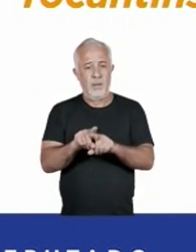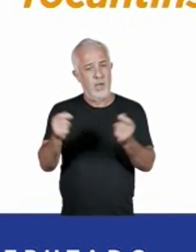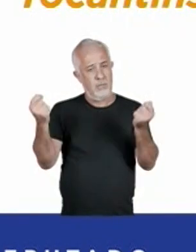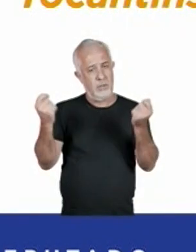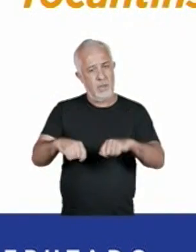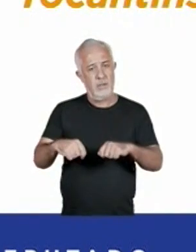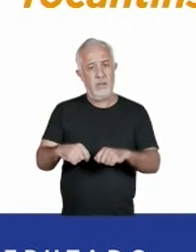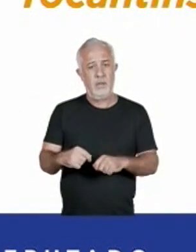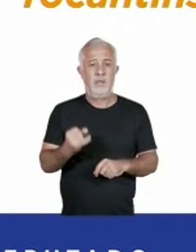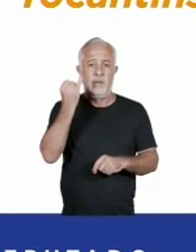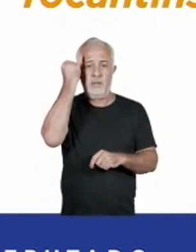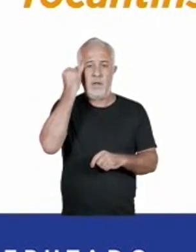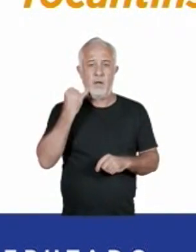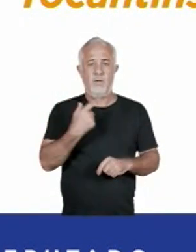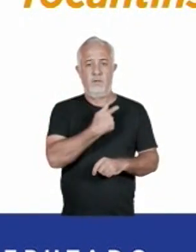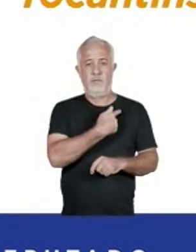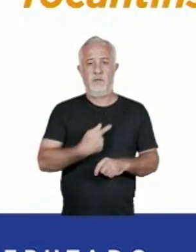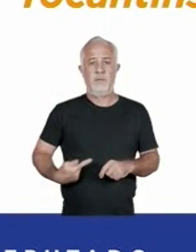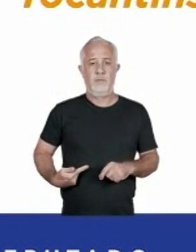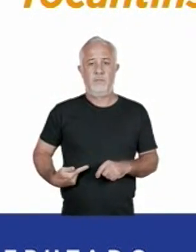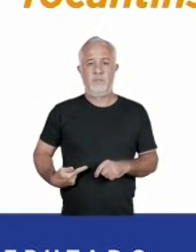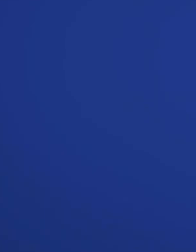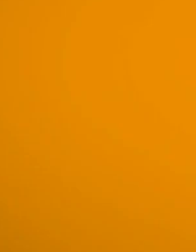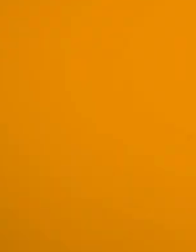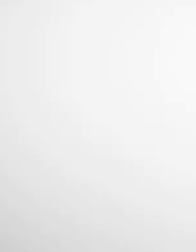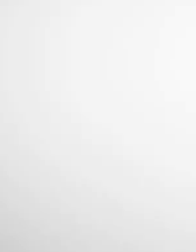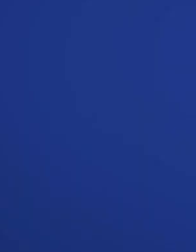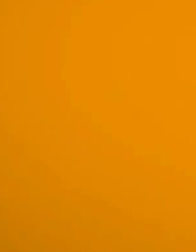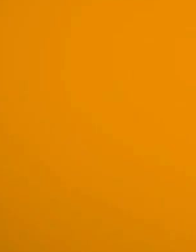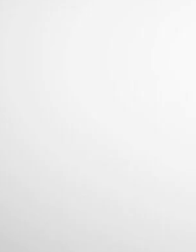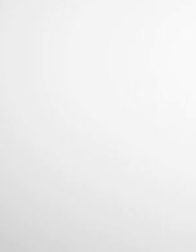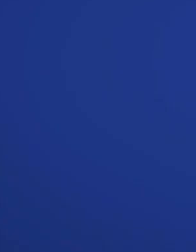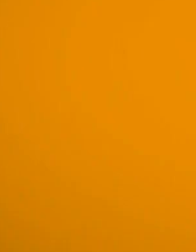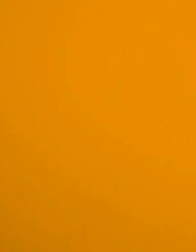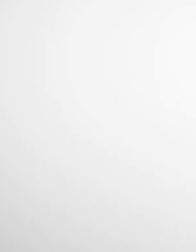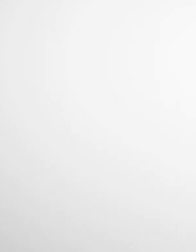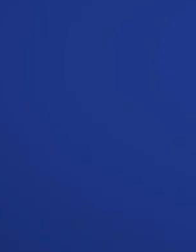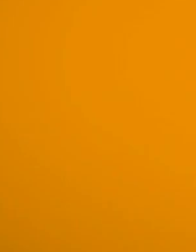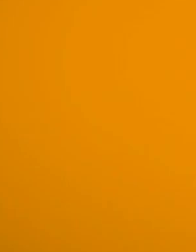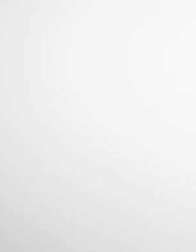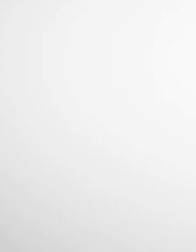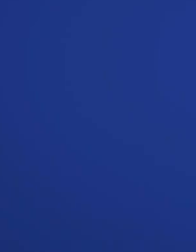competência. Irá já, governador. É 5, 5, é pra já.